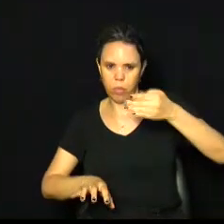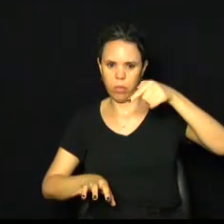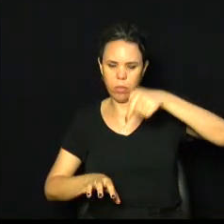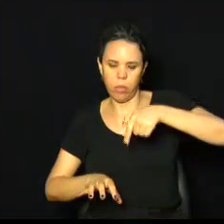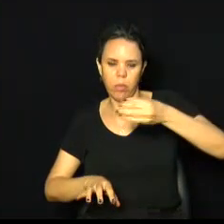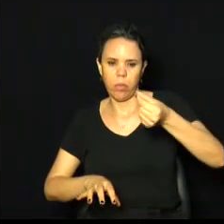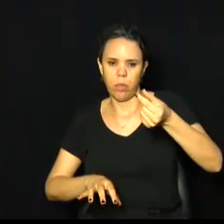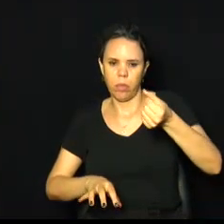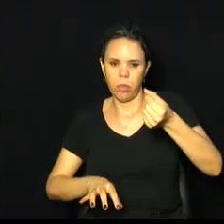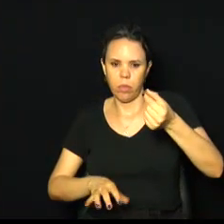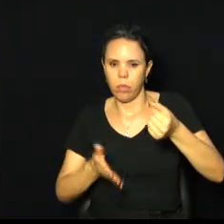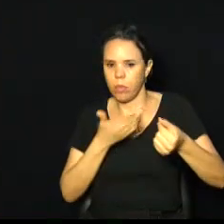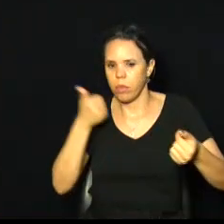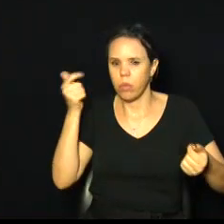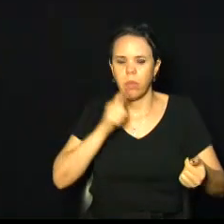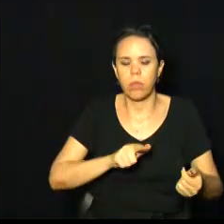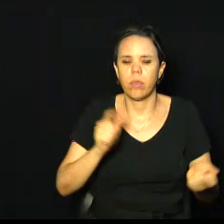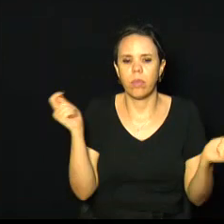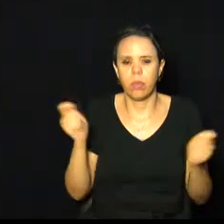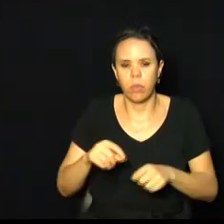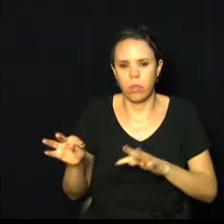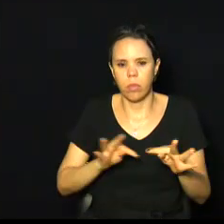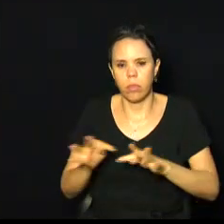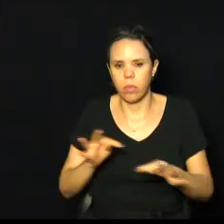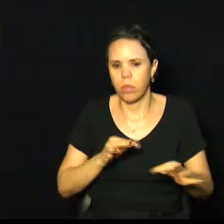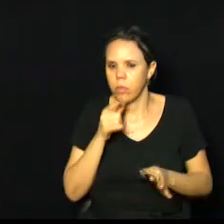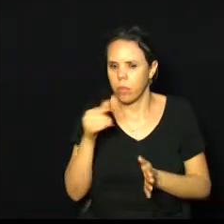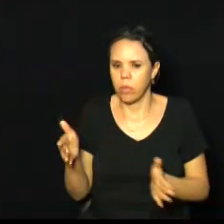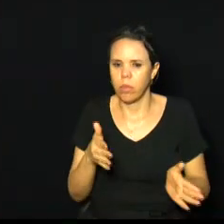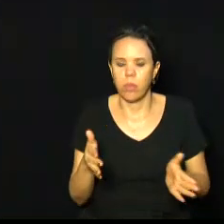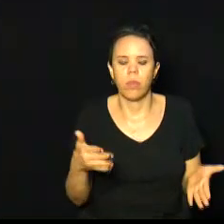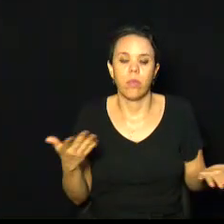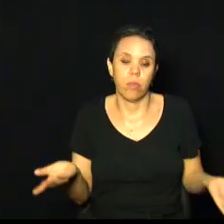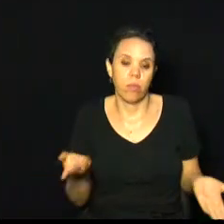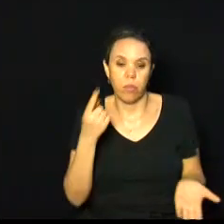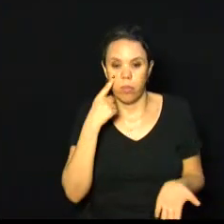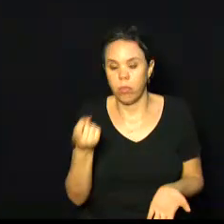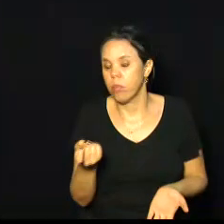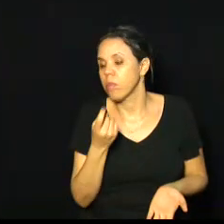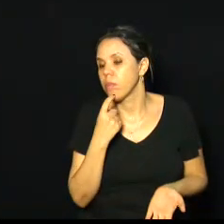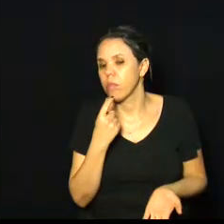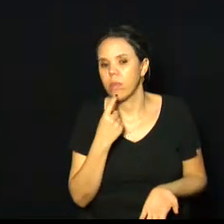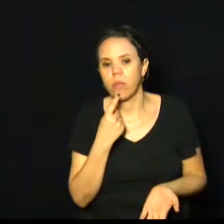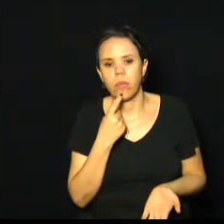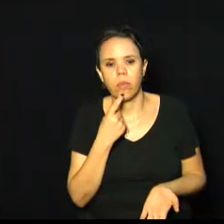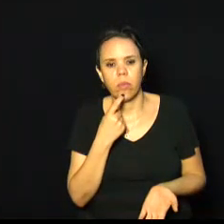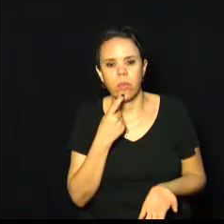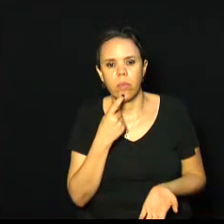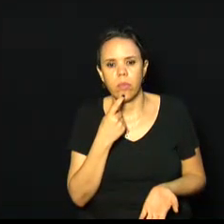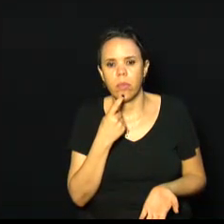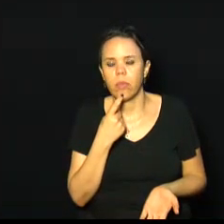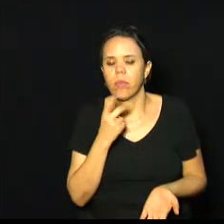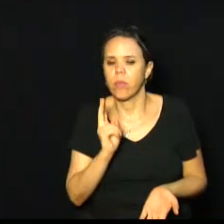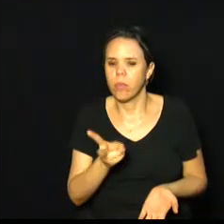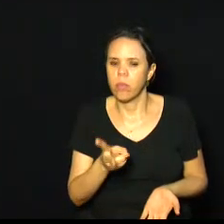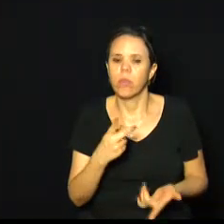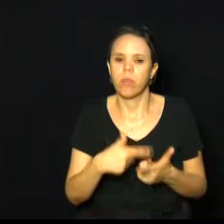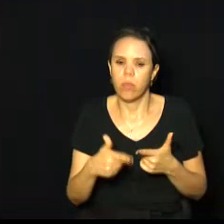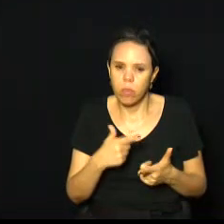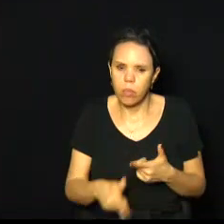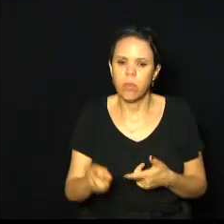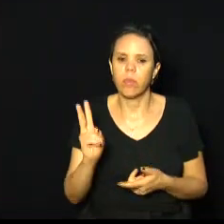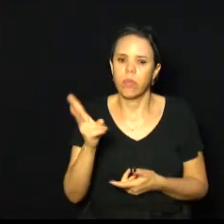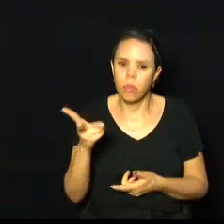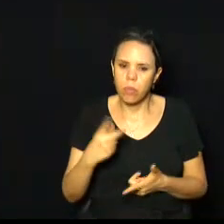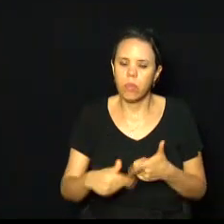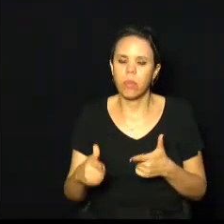eu consigo melhorar a condição dos rios. Mas é interessante que Campinas não sai da condição crítica. Campinas